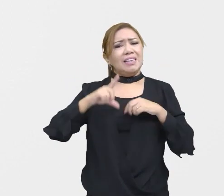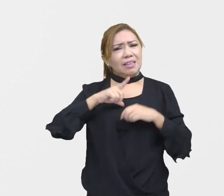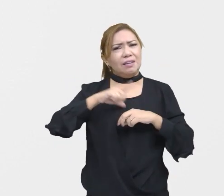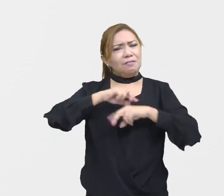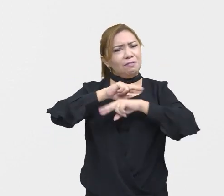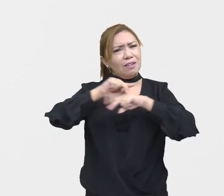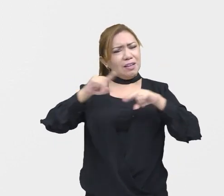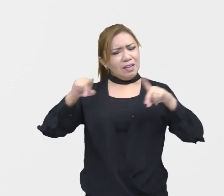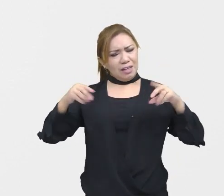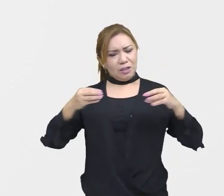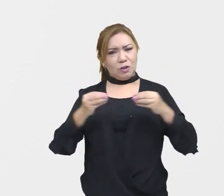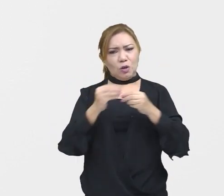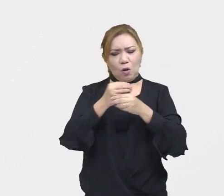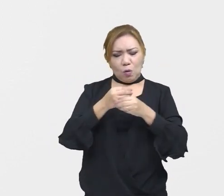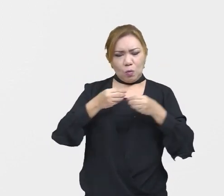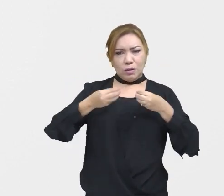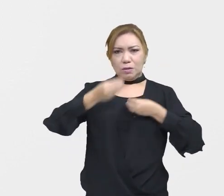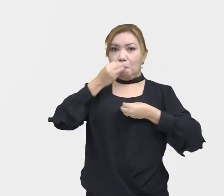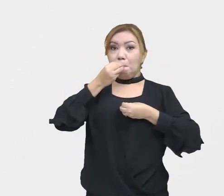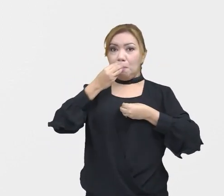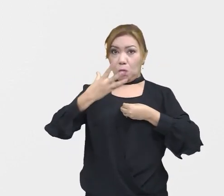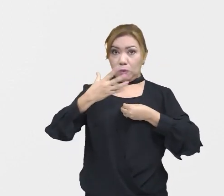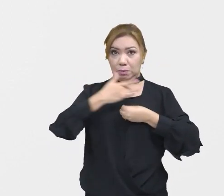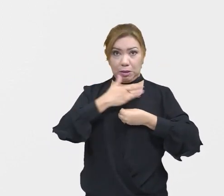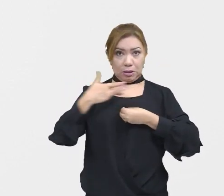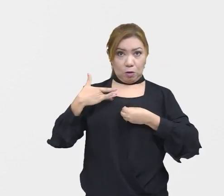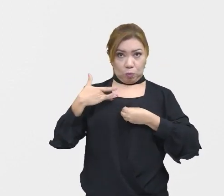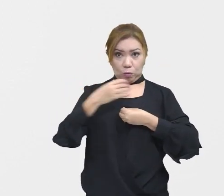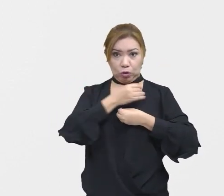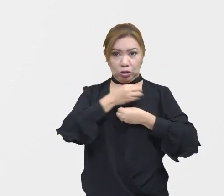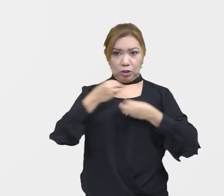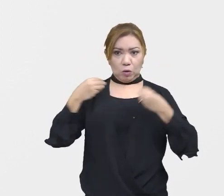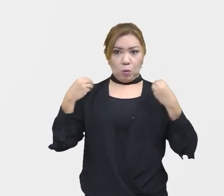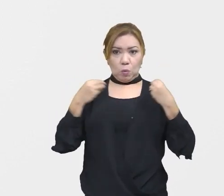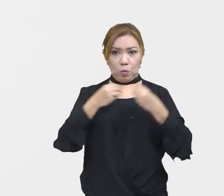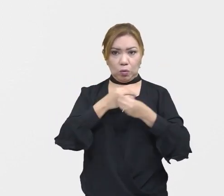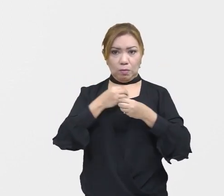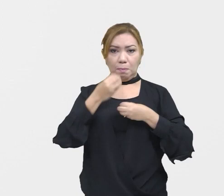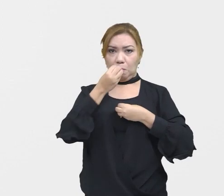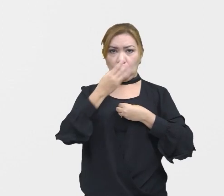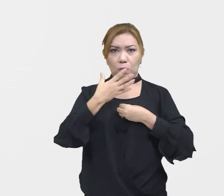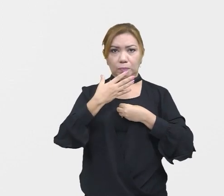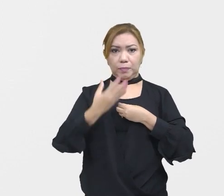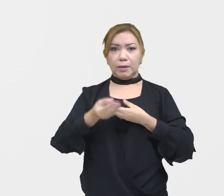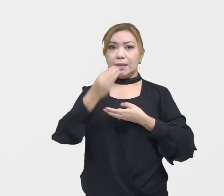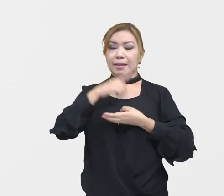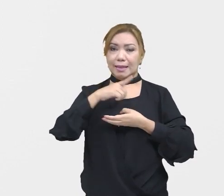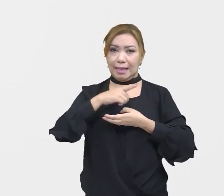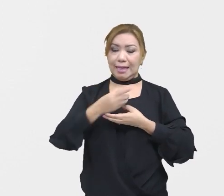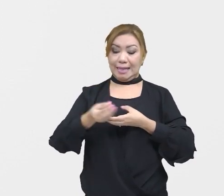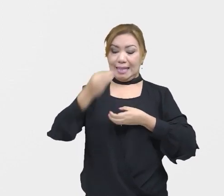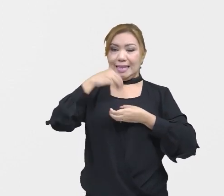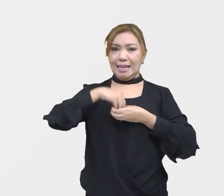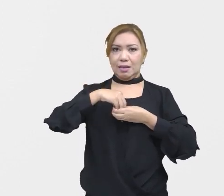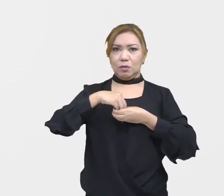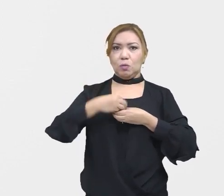de nutrientes, como as vitaminas e os sais minerais. Além disso,